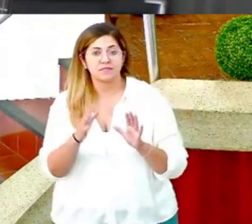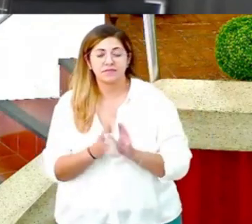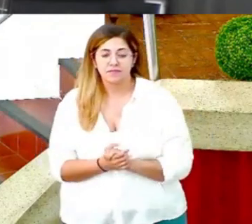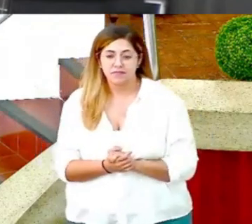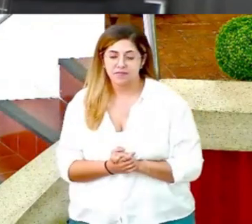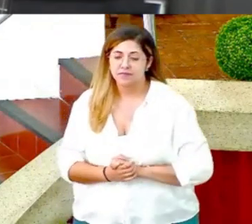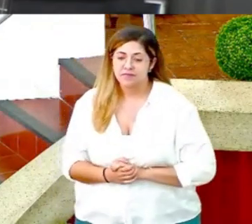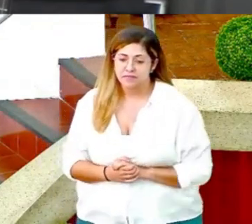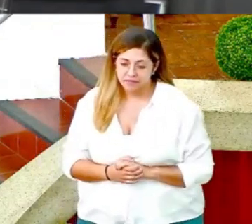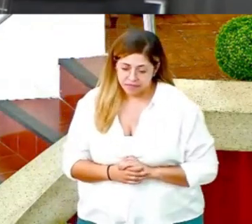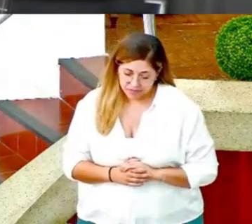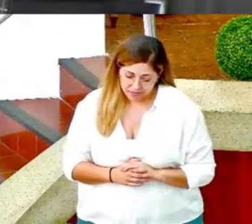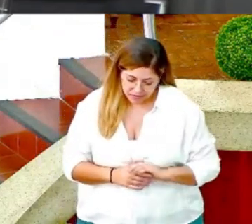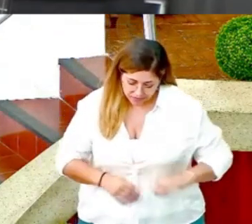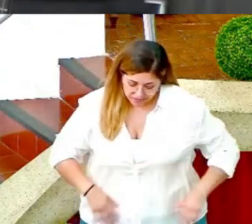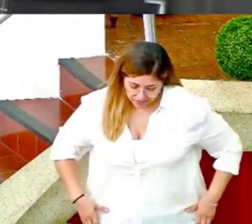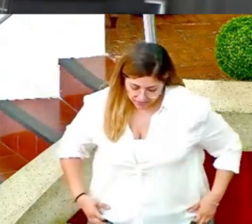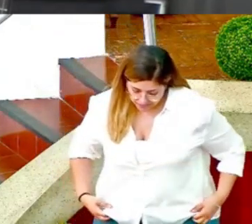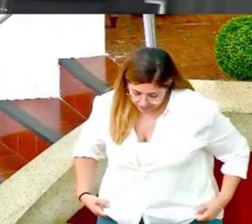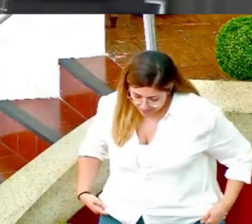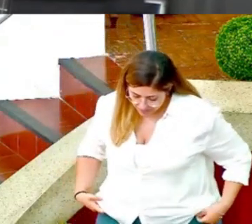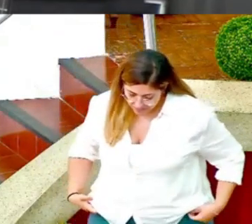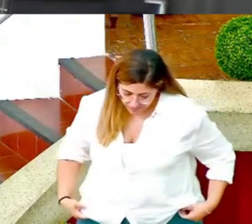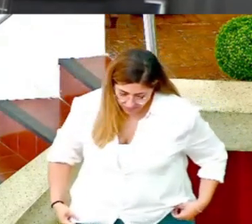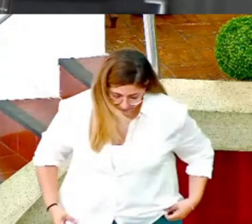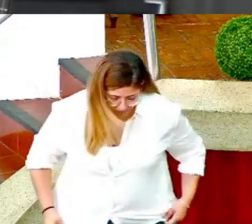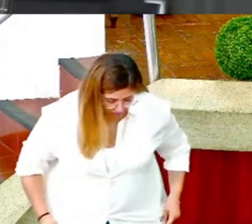Segundo livro dos Reis, 23.